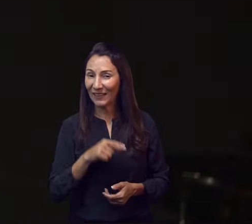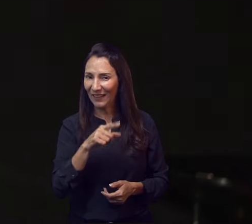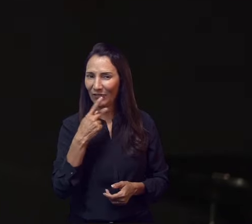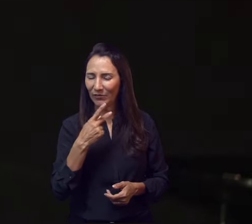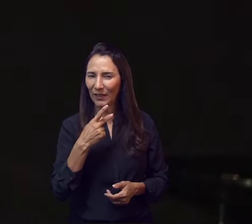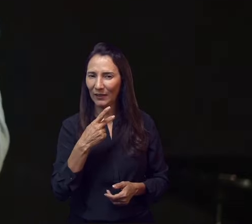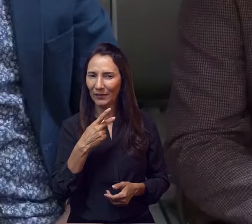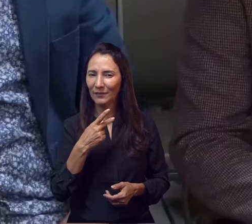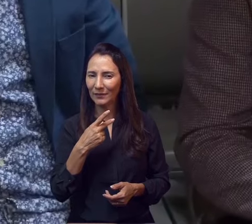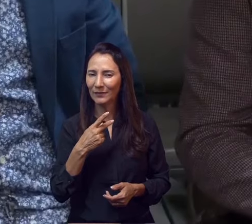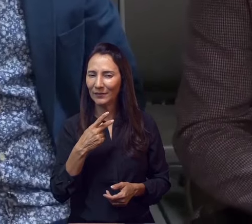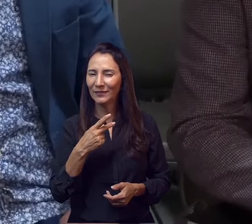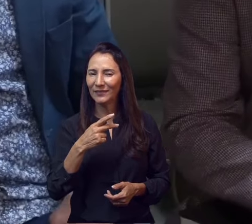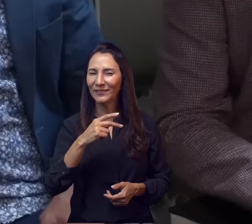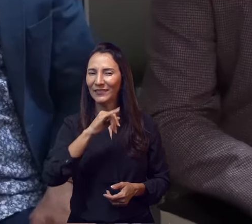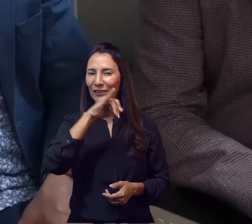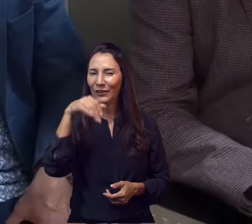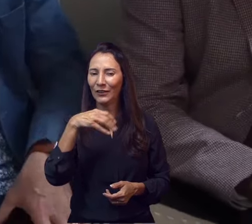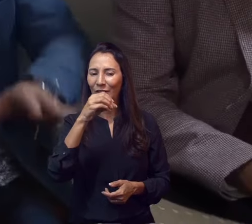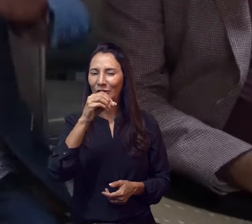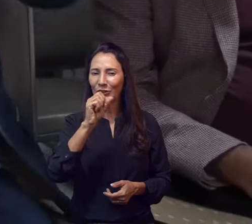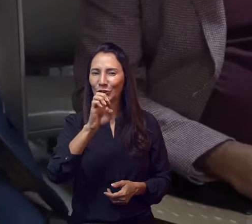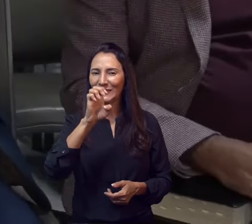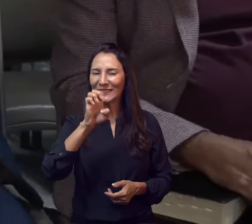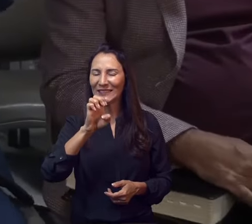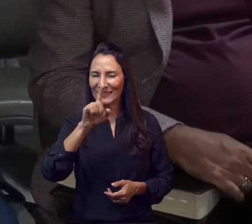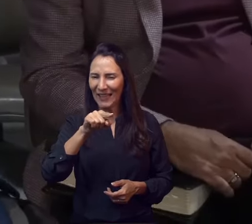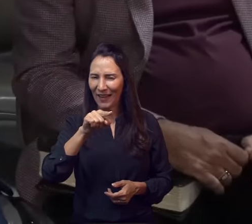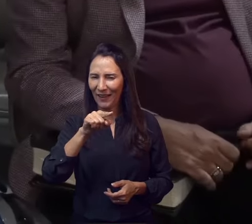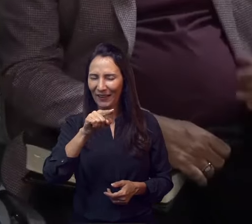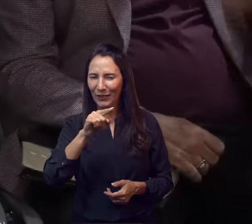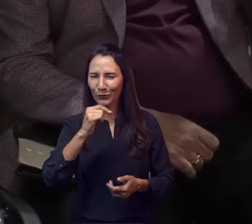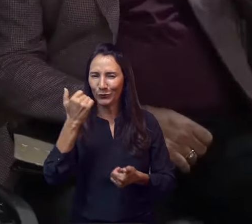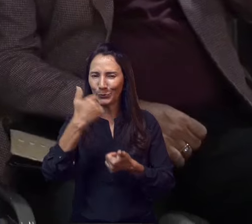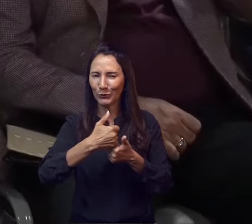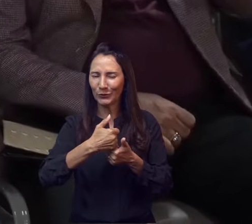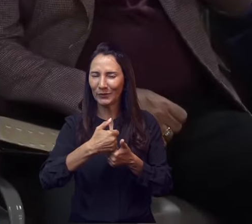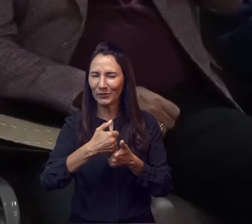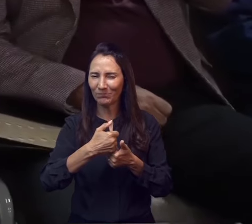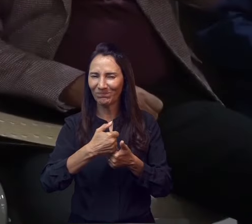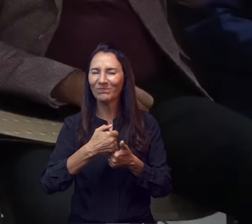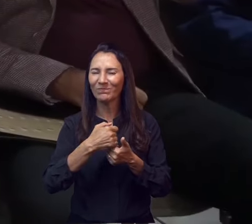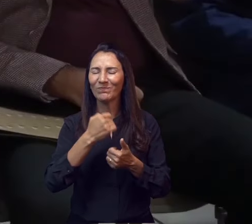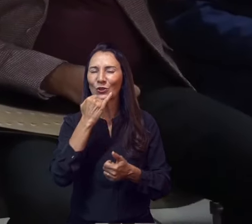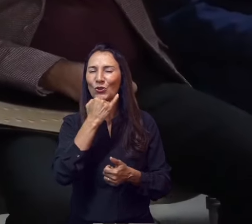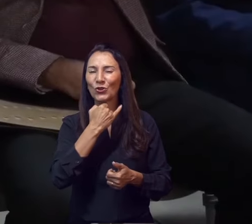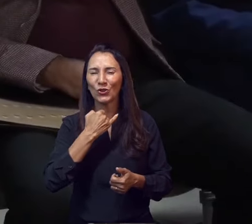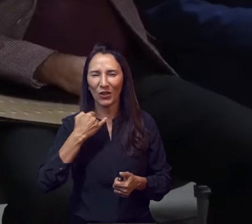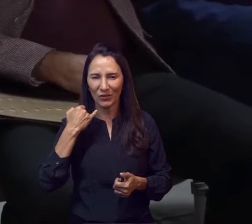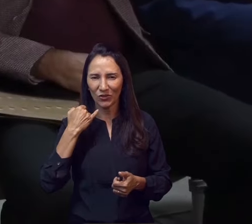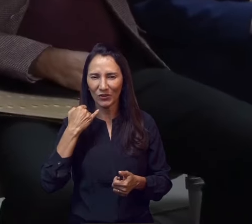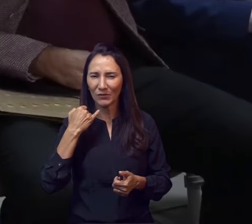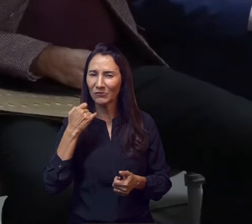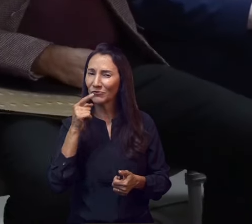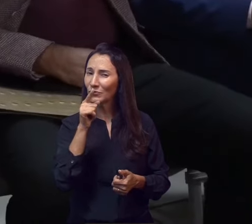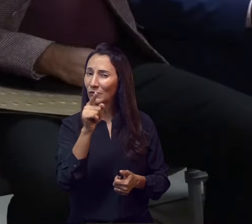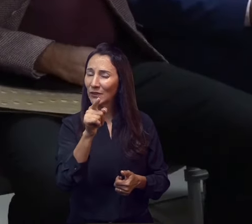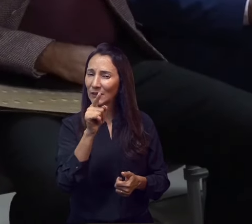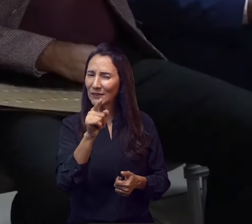mas eu vou falar Jorge Linhares é um Ramo frutífero Ramos